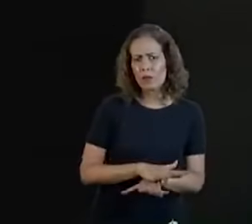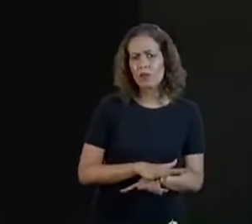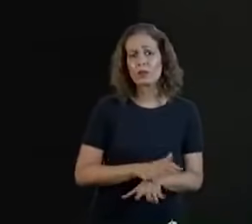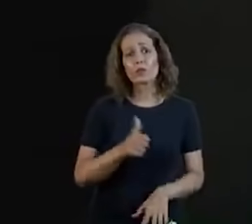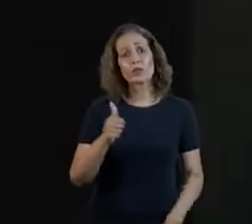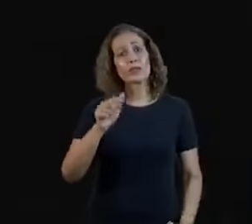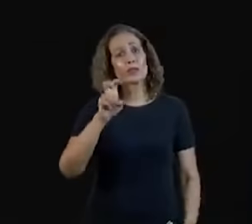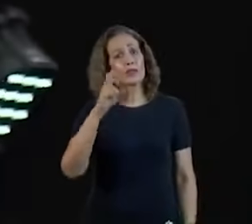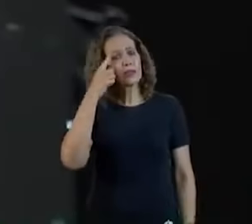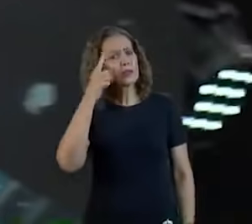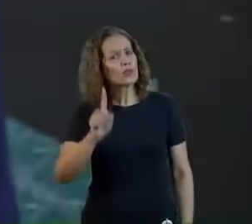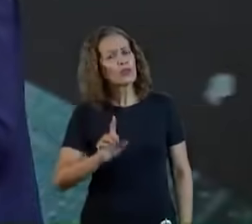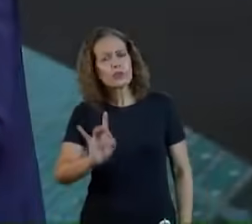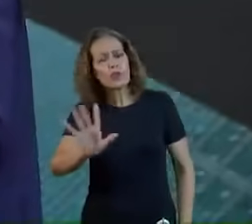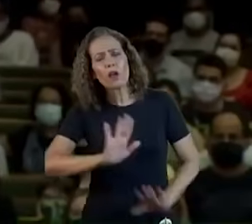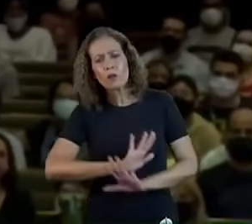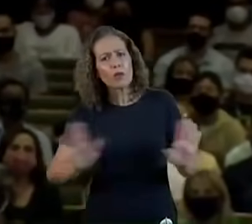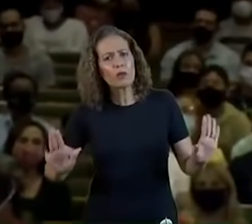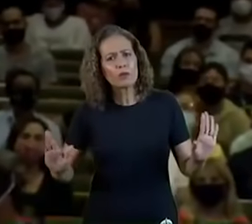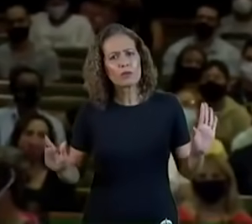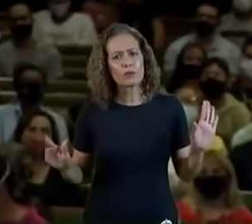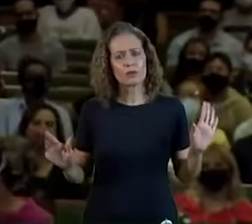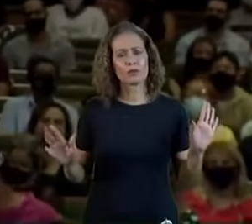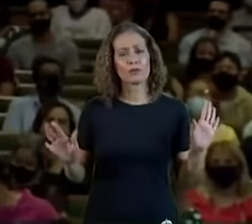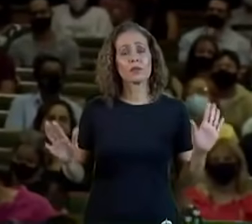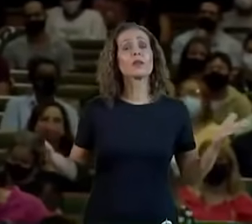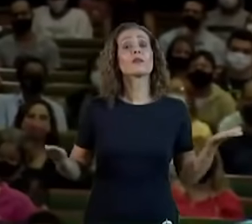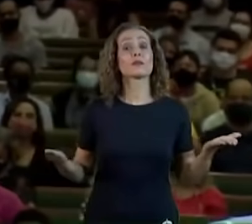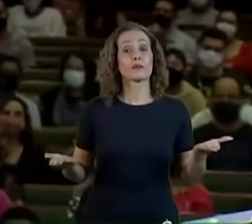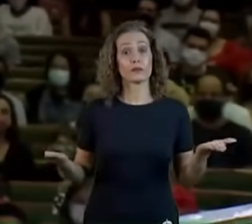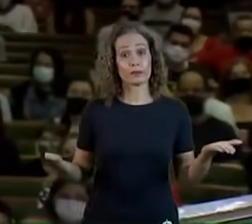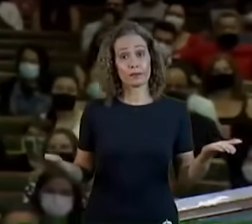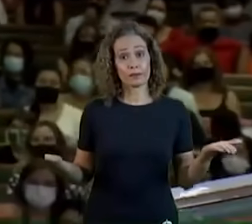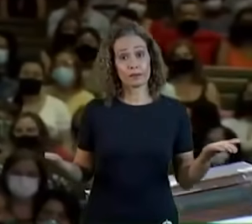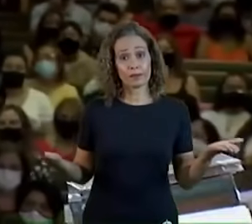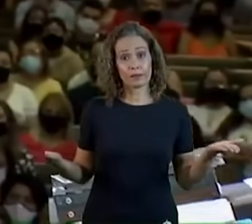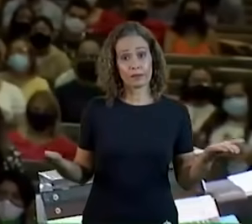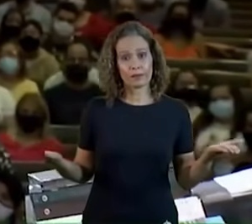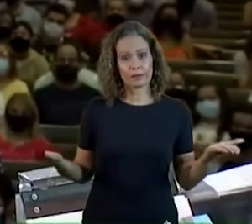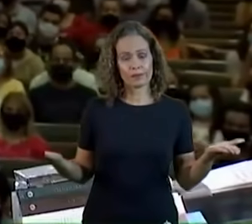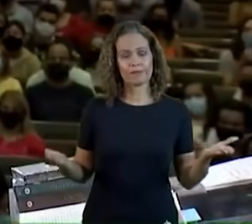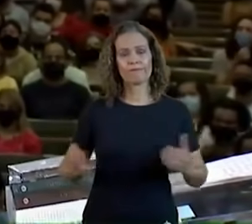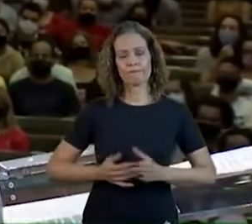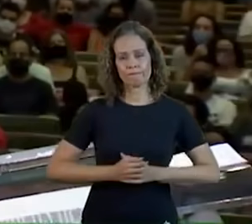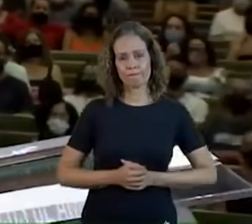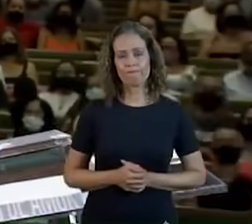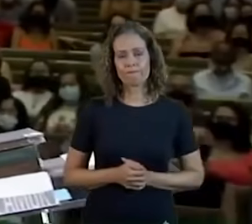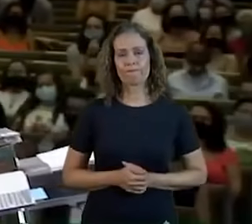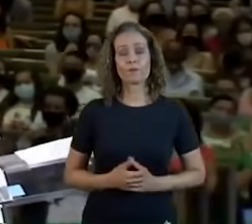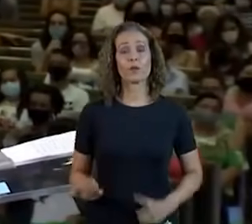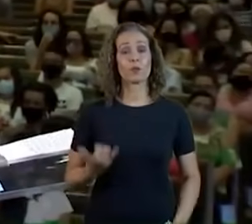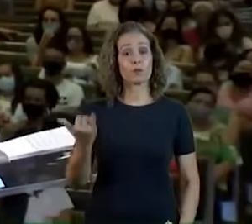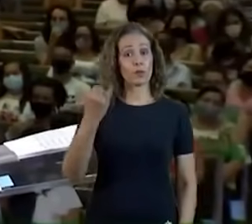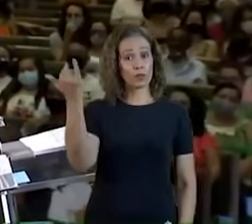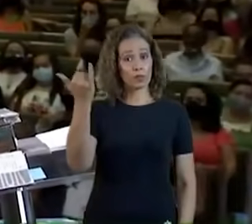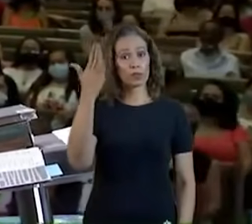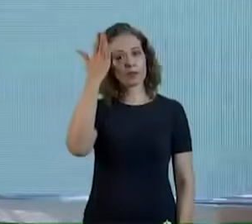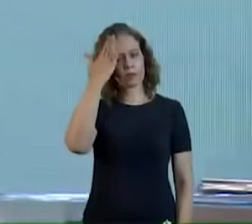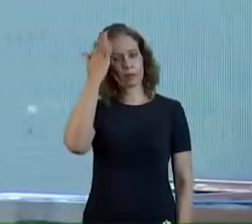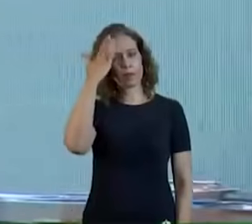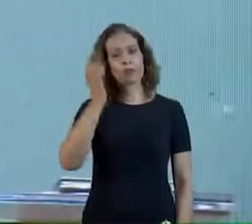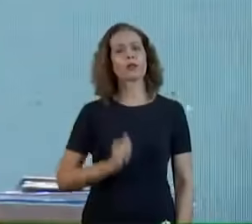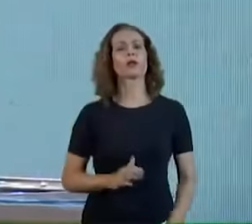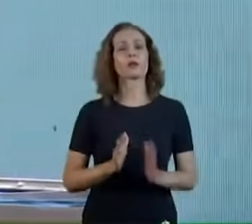dias, mais nada. E agora? É interessante ver que tem vários episódios na